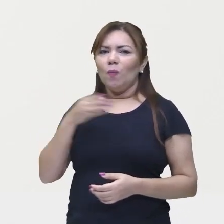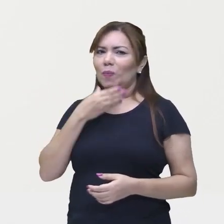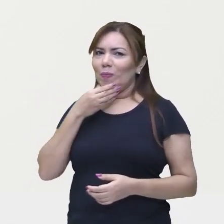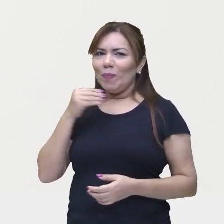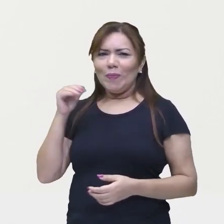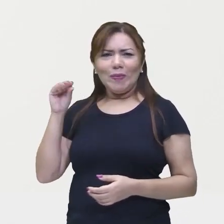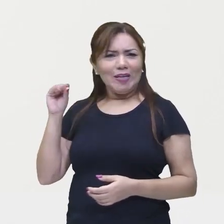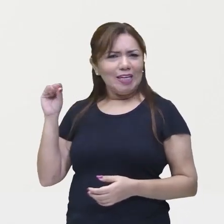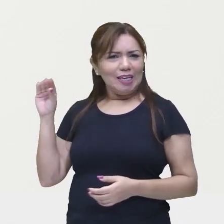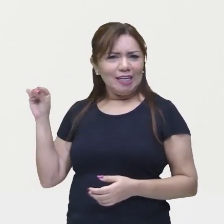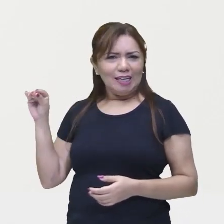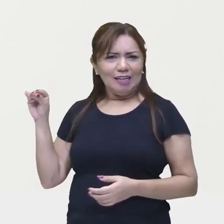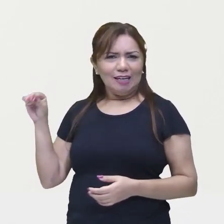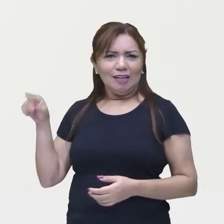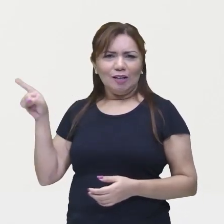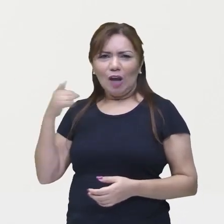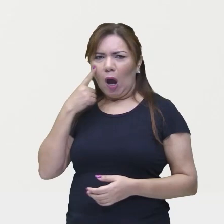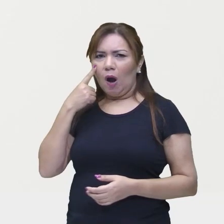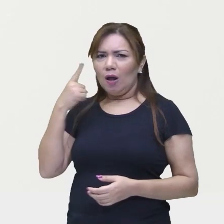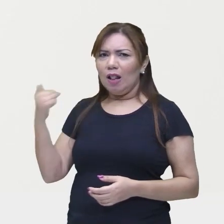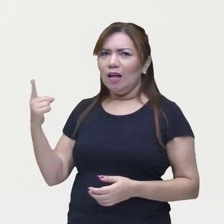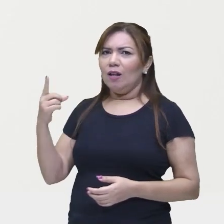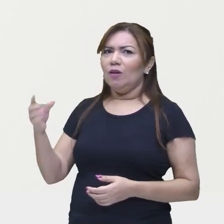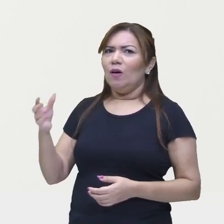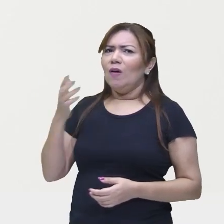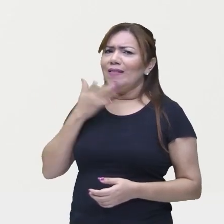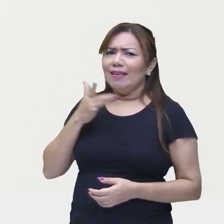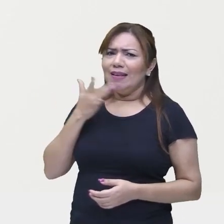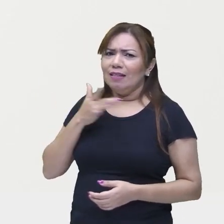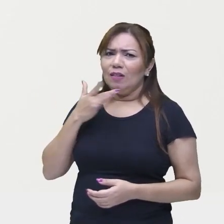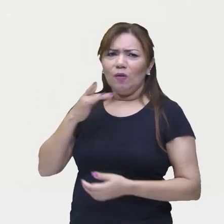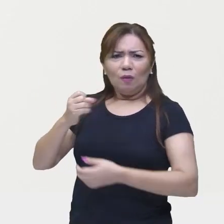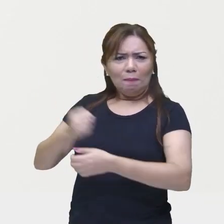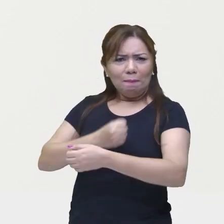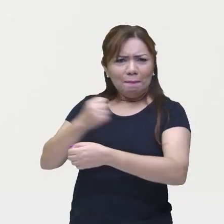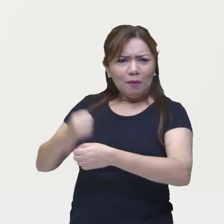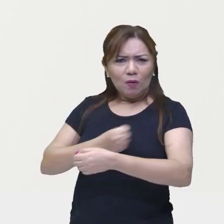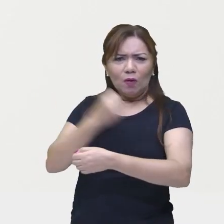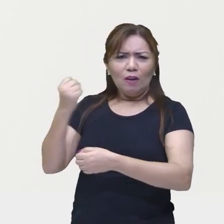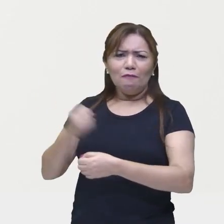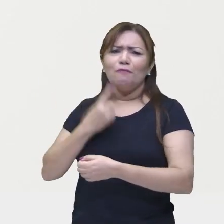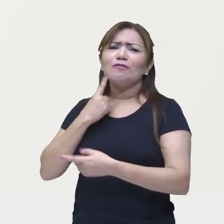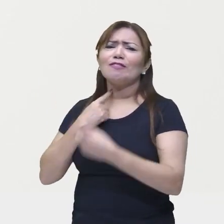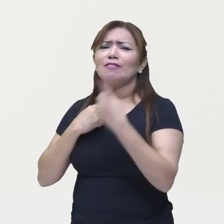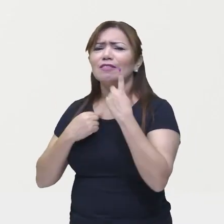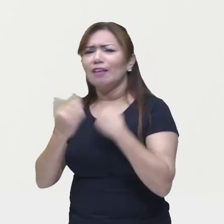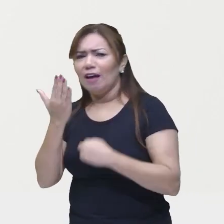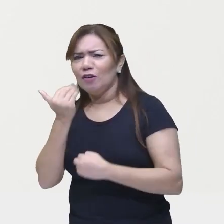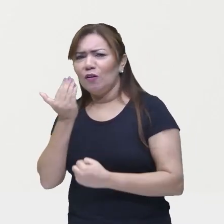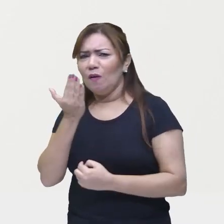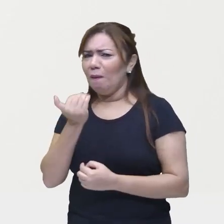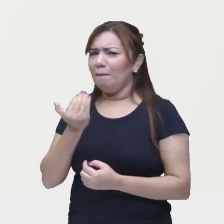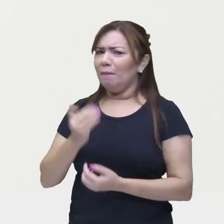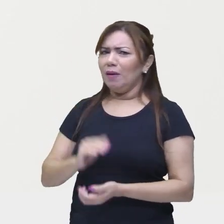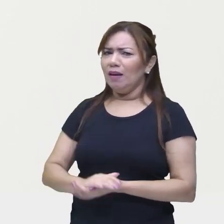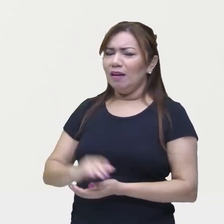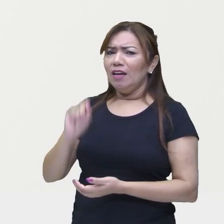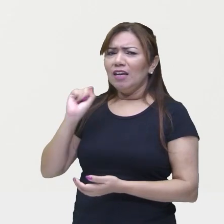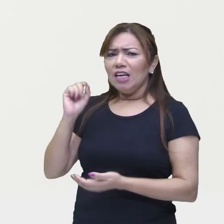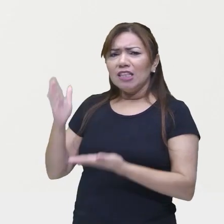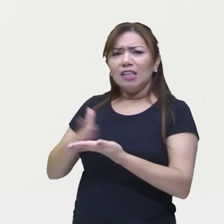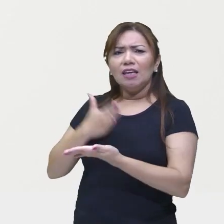está olhando esse bolo delicioso que provavelmente ele está com muita vontade de comer. Essa